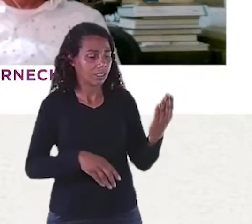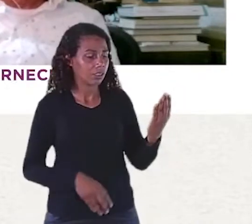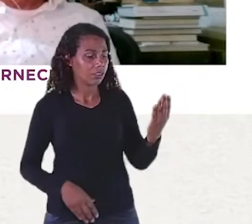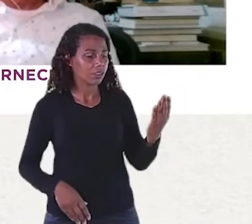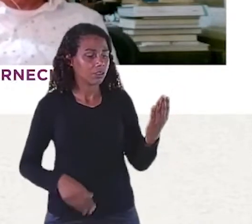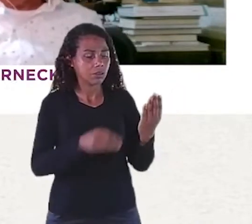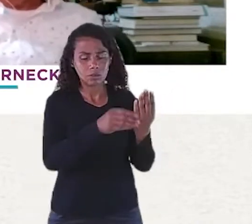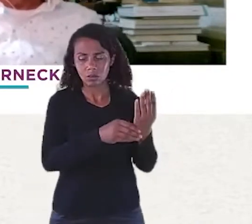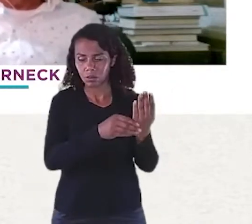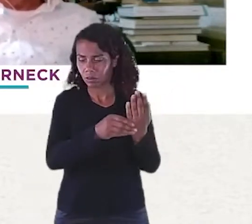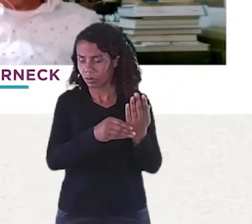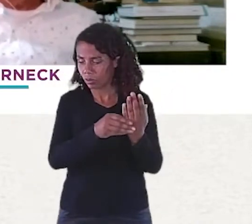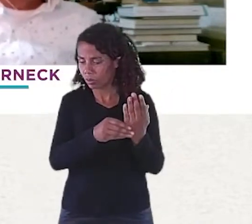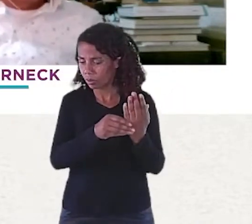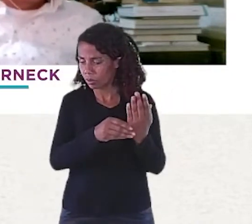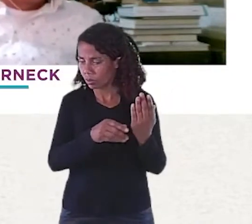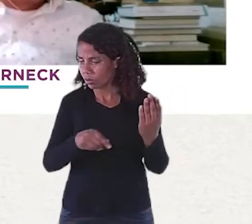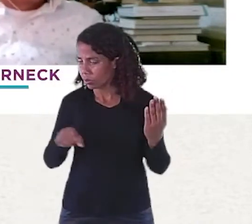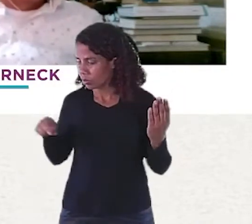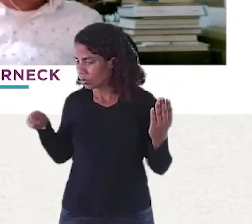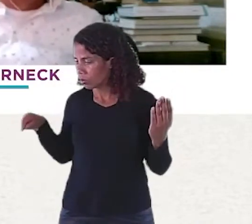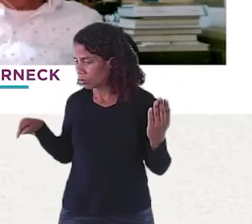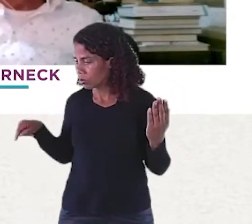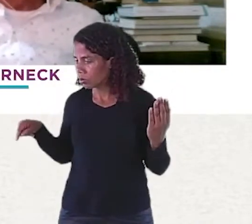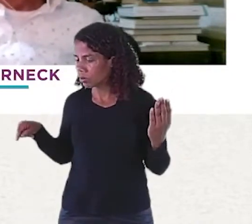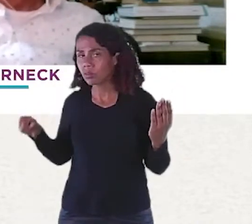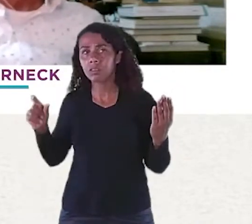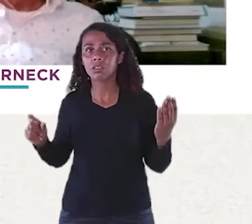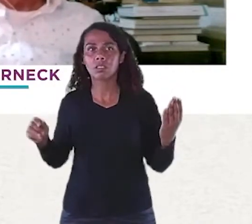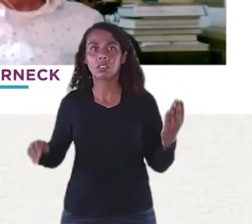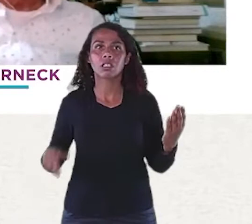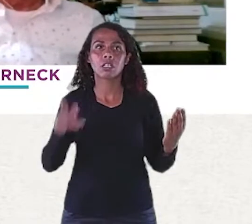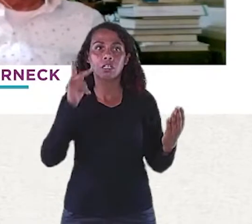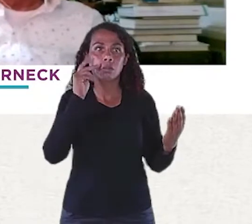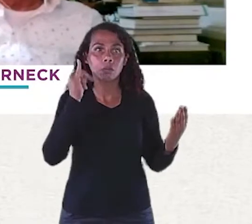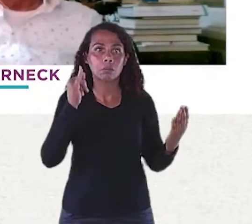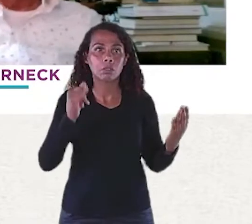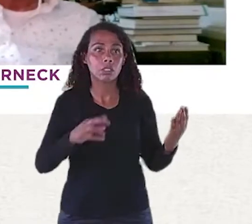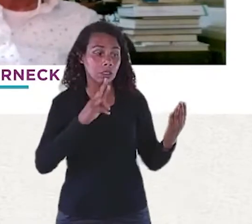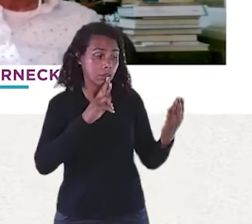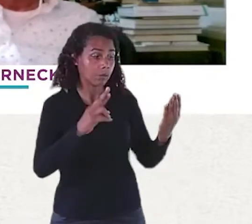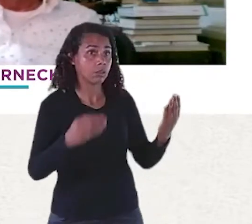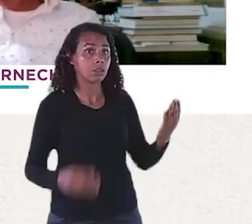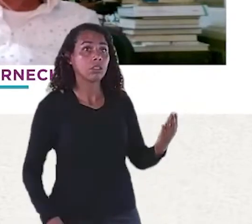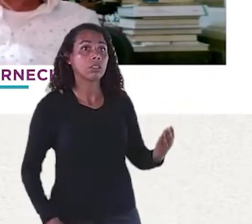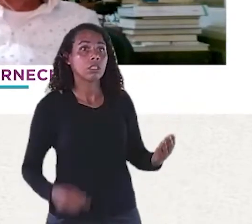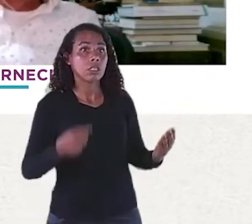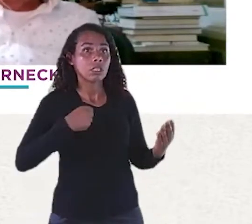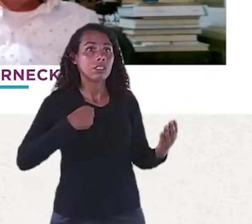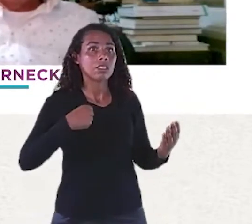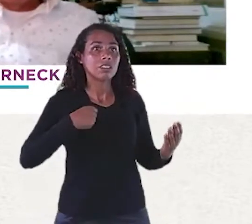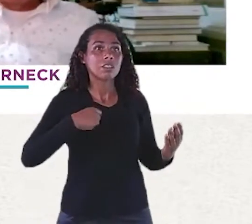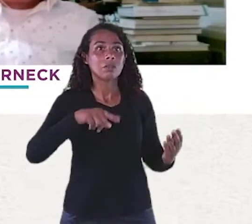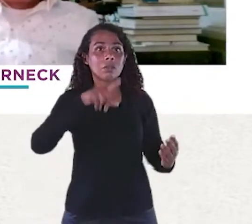Ele ficou muito tocado com o fato enfim, dele ser personagem. Foi tudo, eu acho para mim uma história